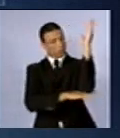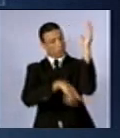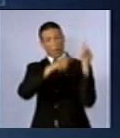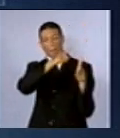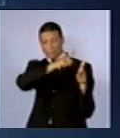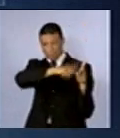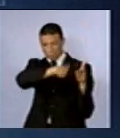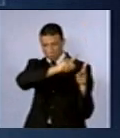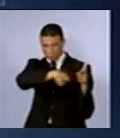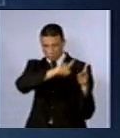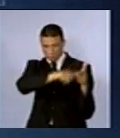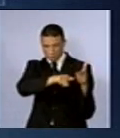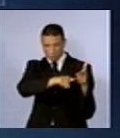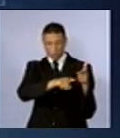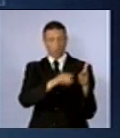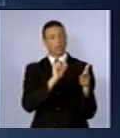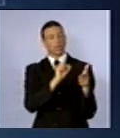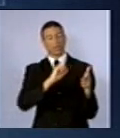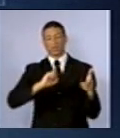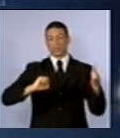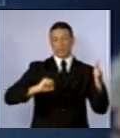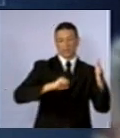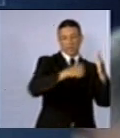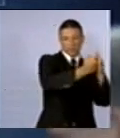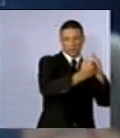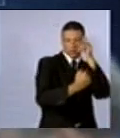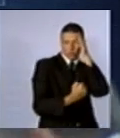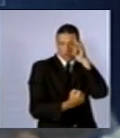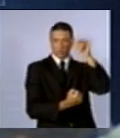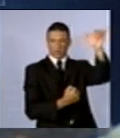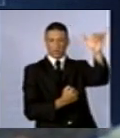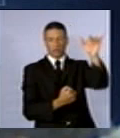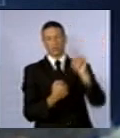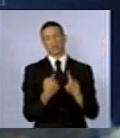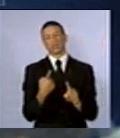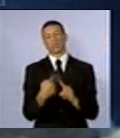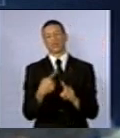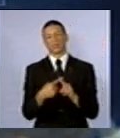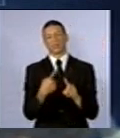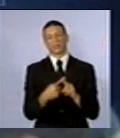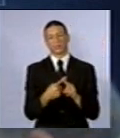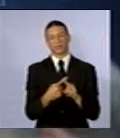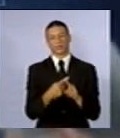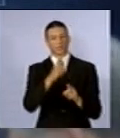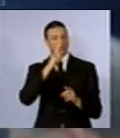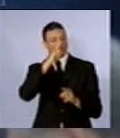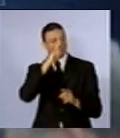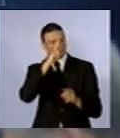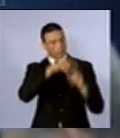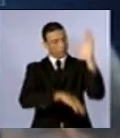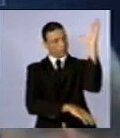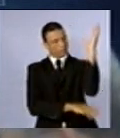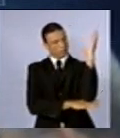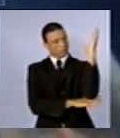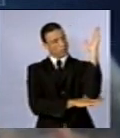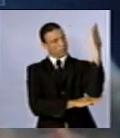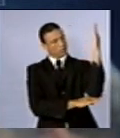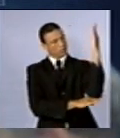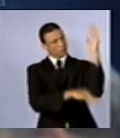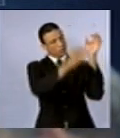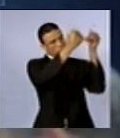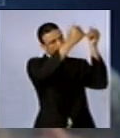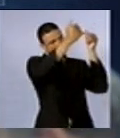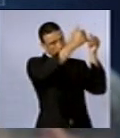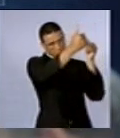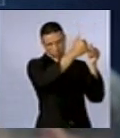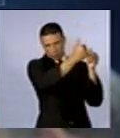menor probabilidade possível de ocorrer em função dos riscos decorrentes, né, dos efeitos